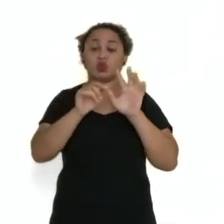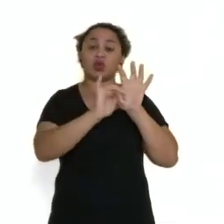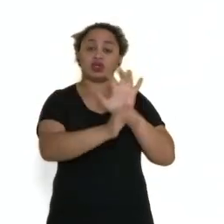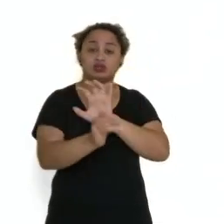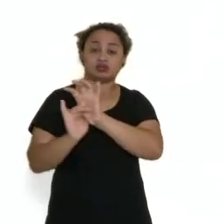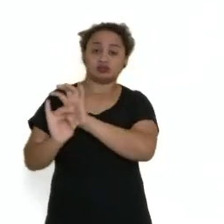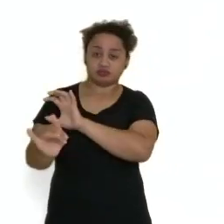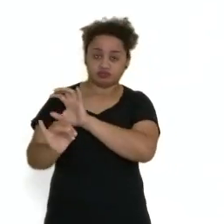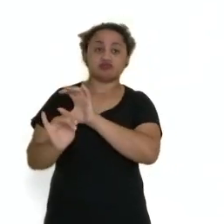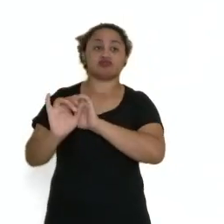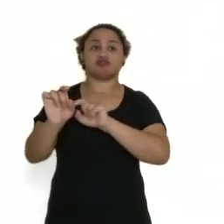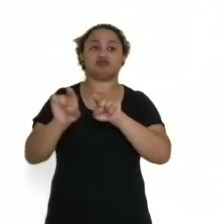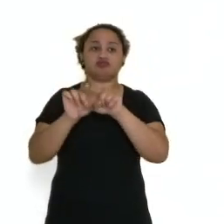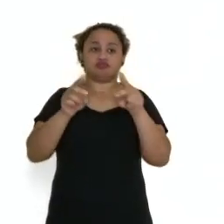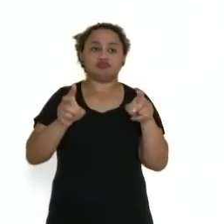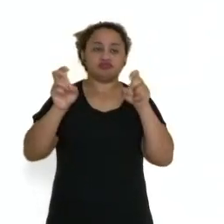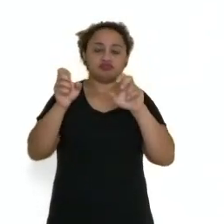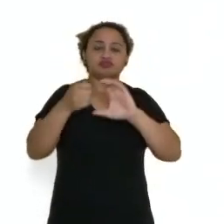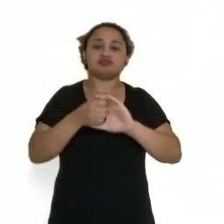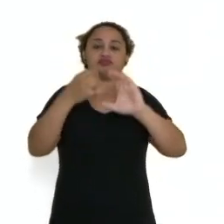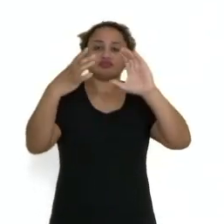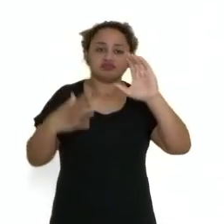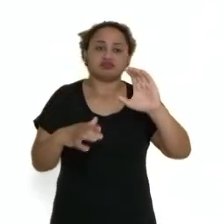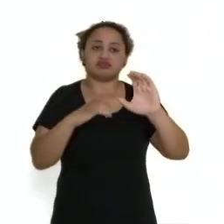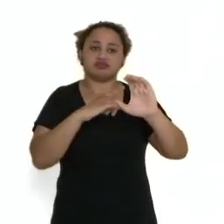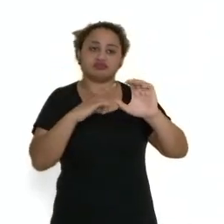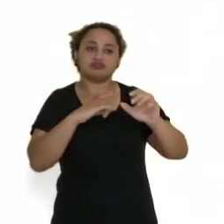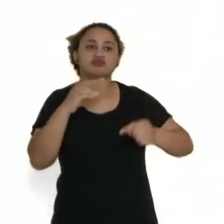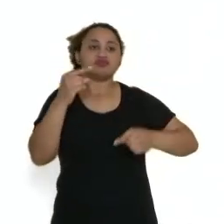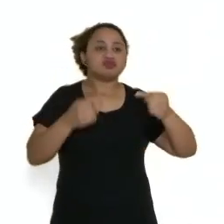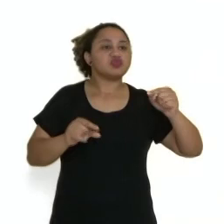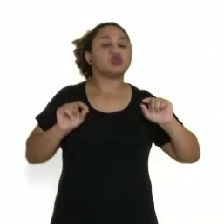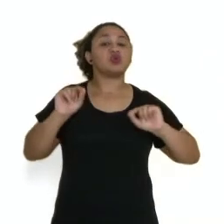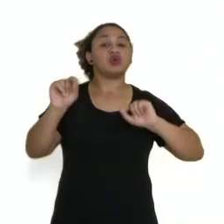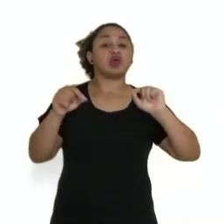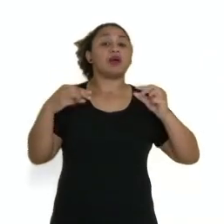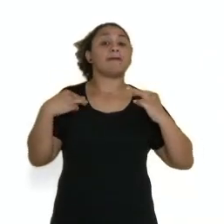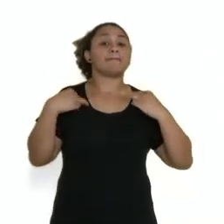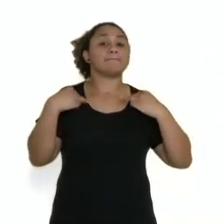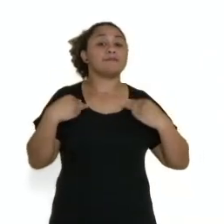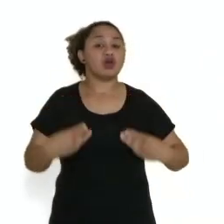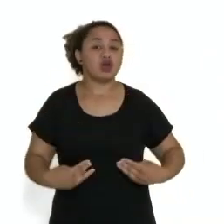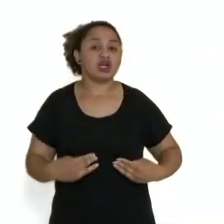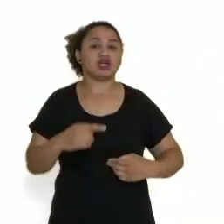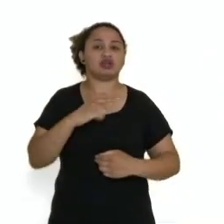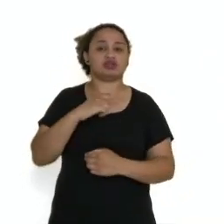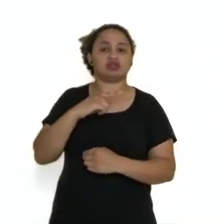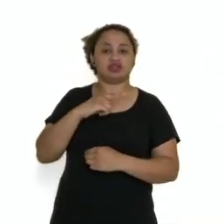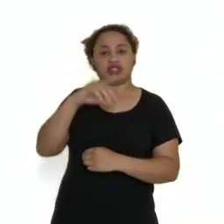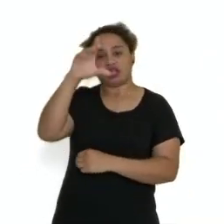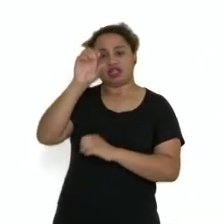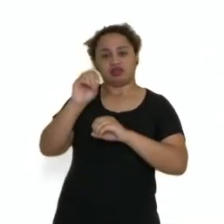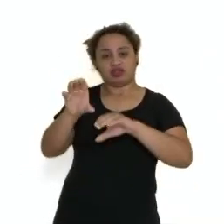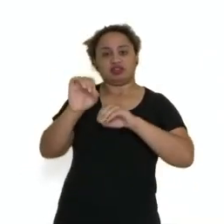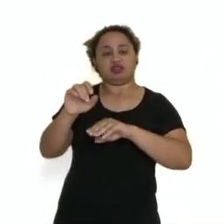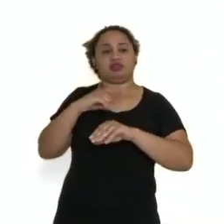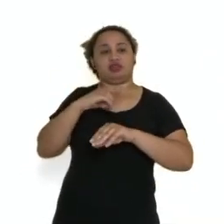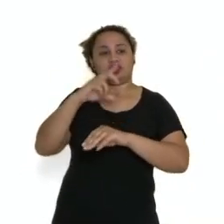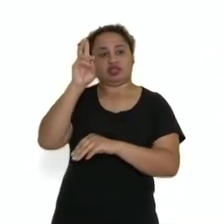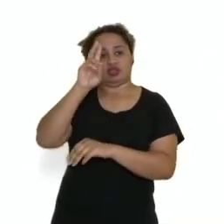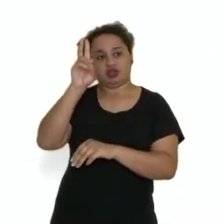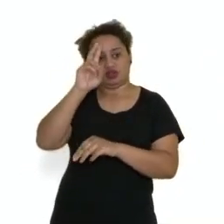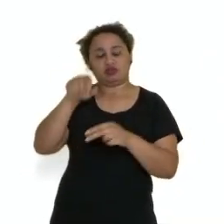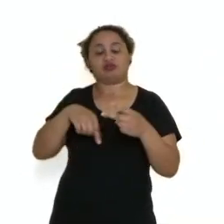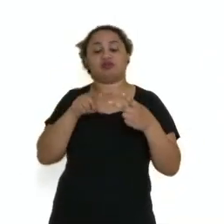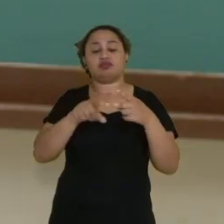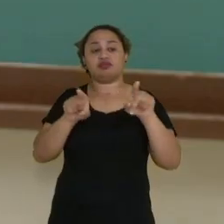fábulas, reconhecendo suas características e debatendo sobre a moral da história. Aprendemos um pouco sobre